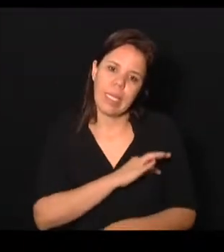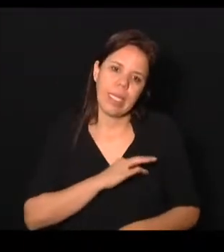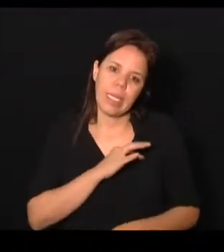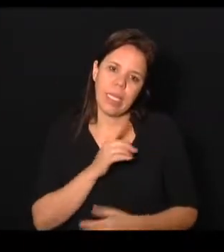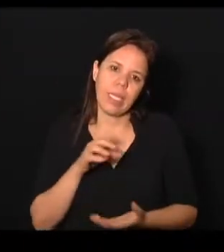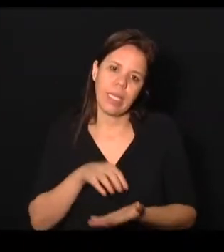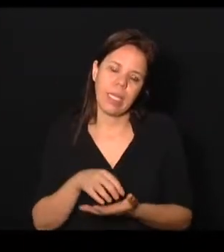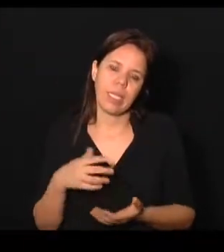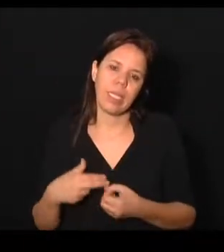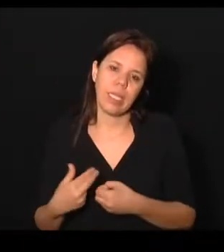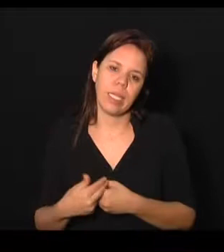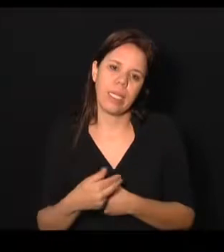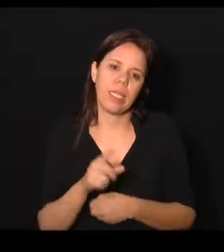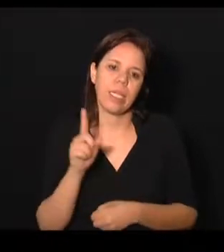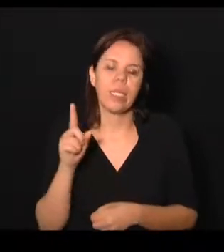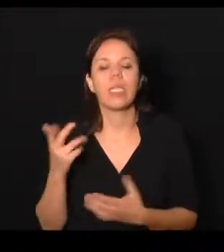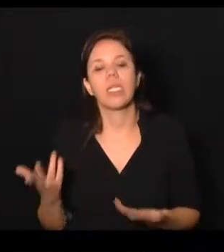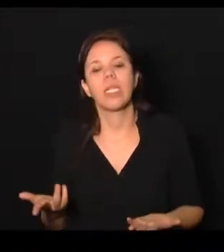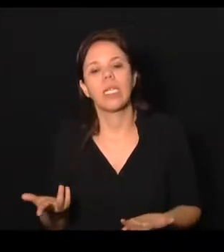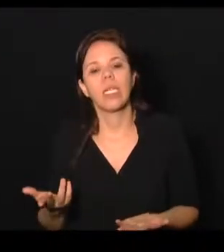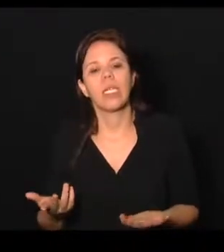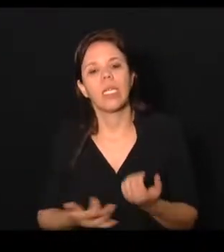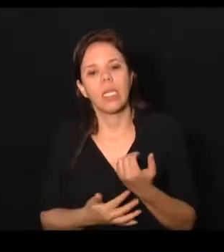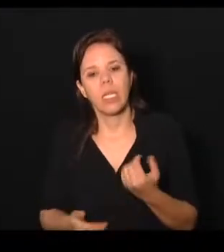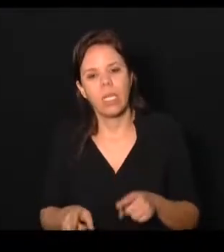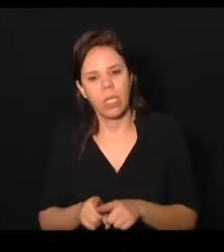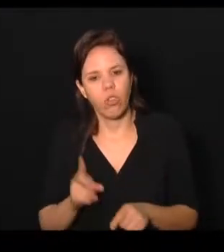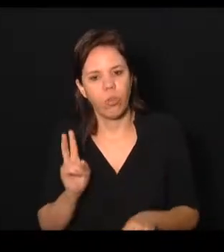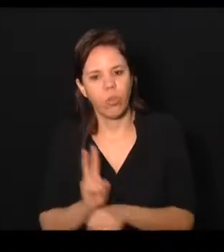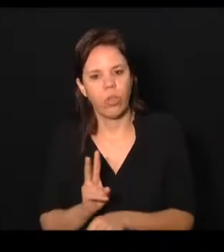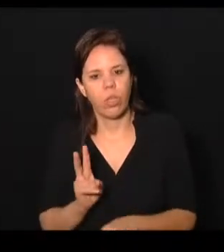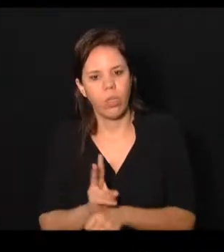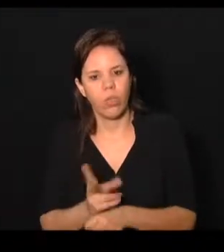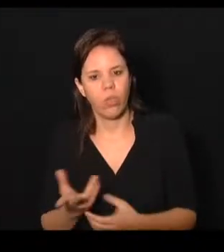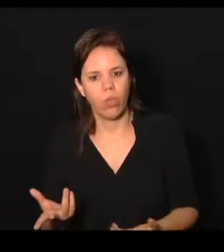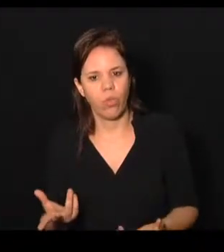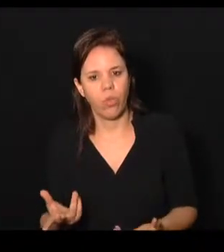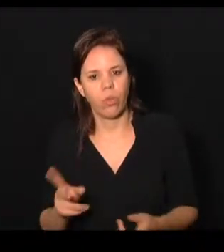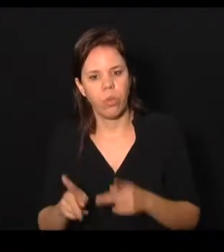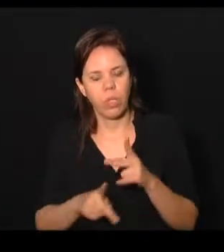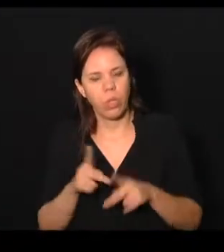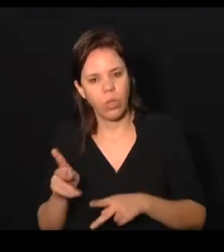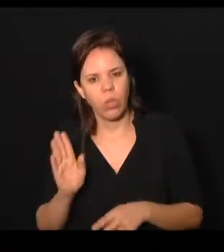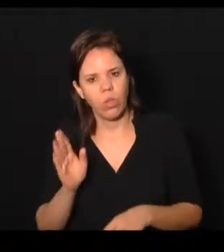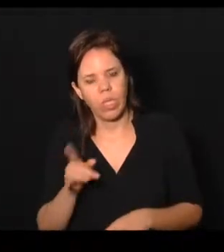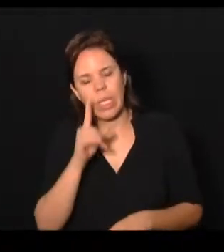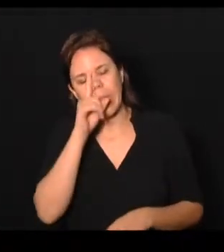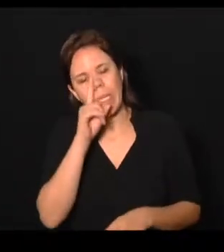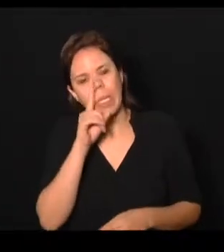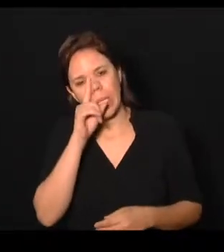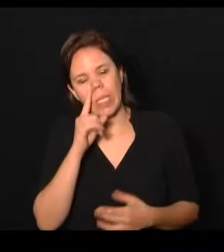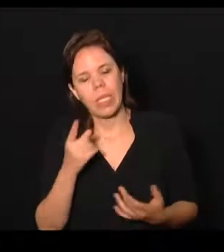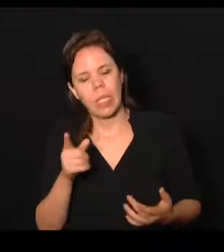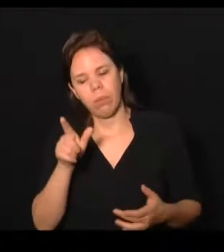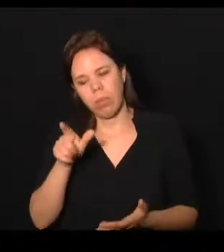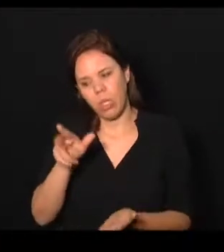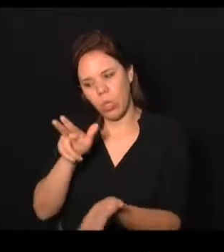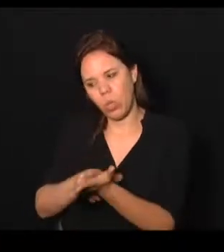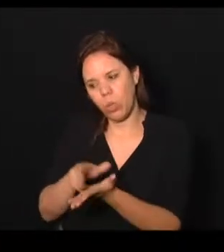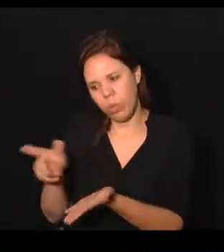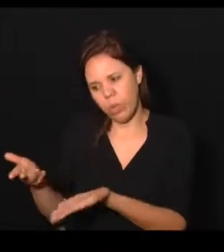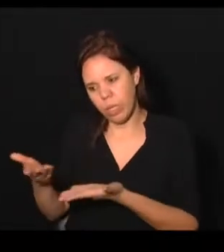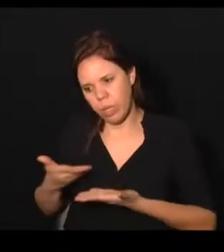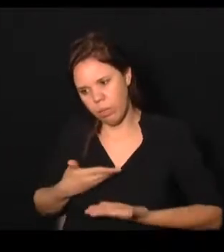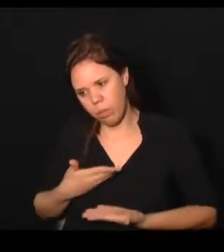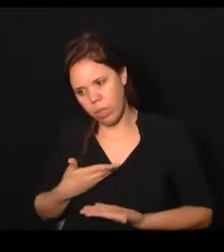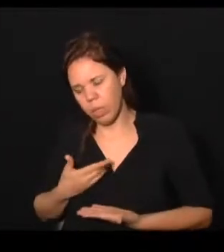Centro de Hematologia. Então, eu protejo aquela pessoa que já está em situação vulnerável, aquele paciente que já está... Quem vai receber sangue, gente, não é